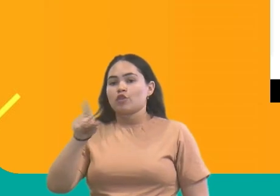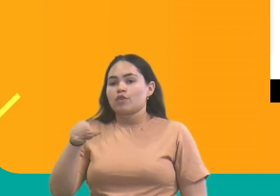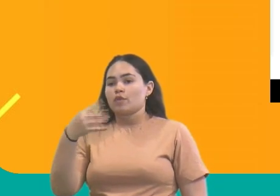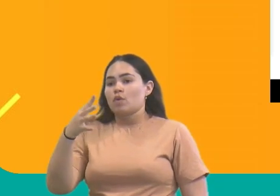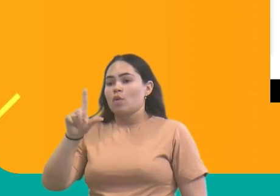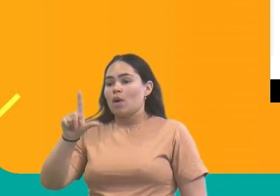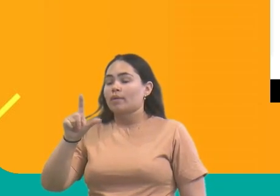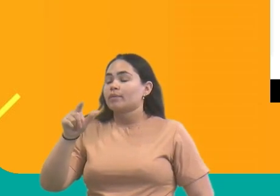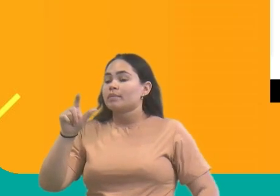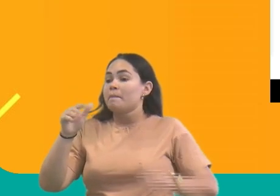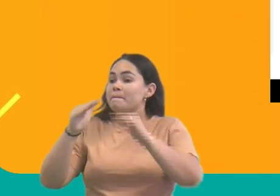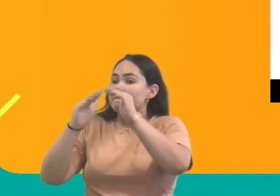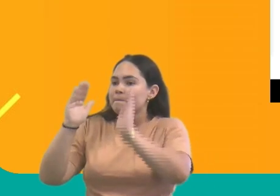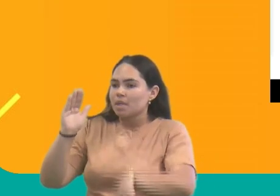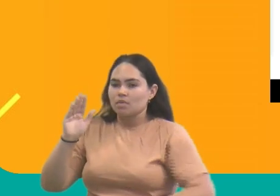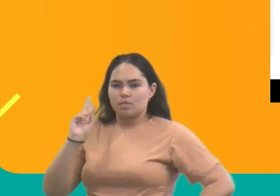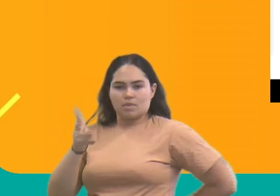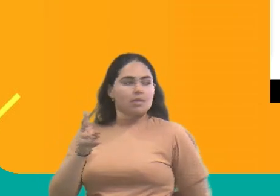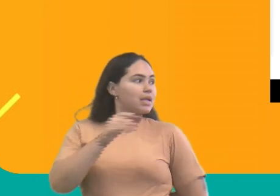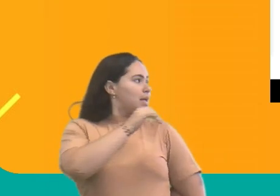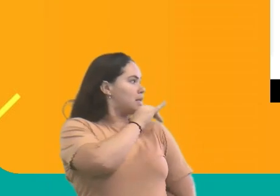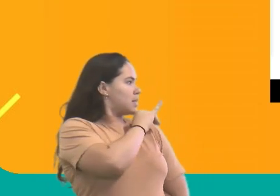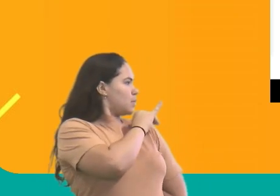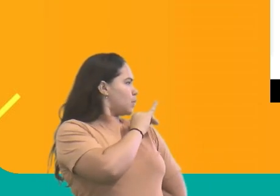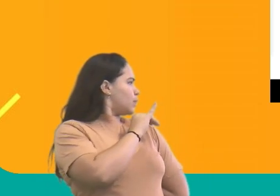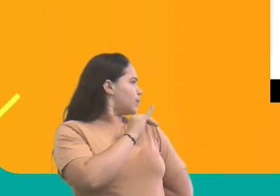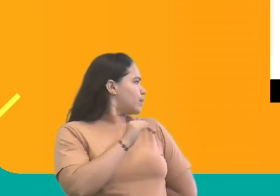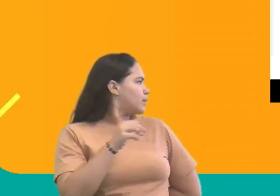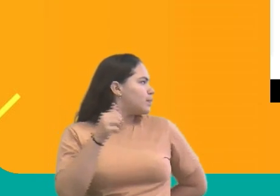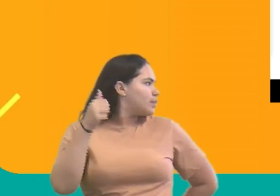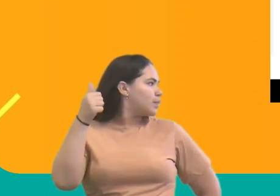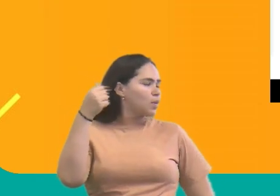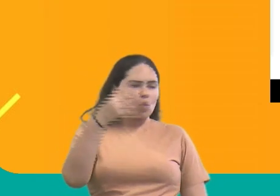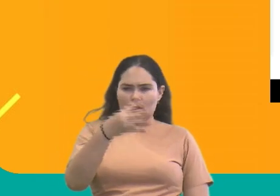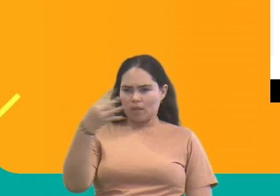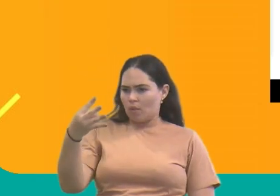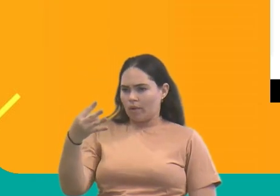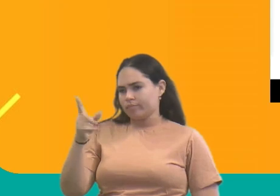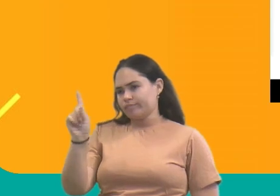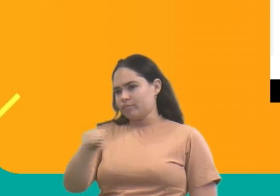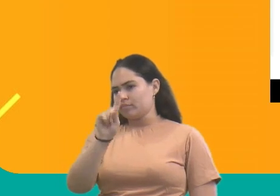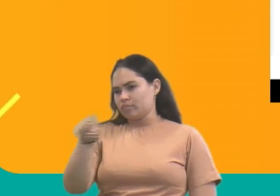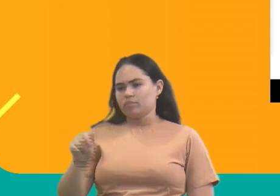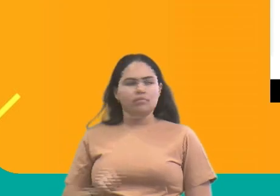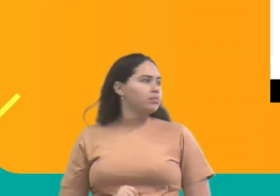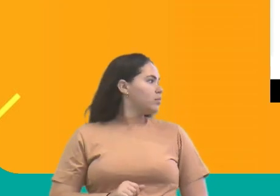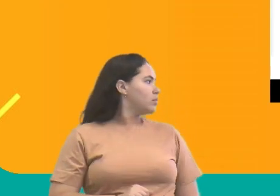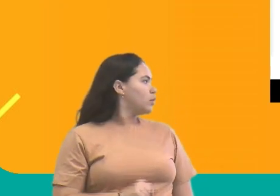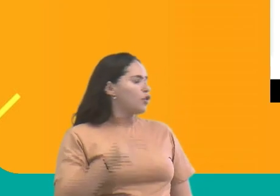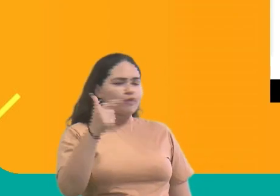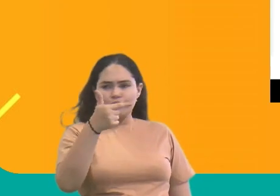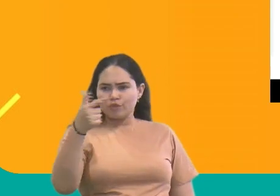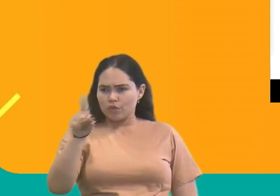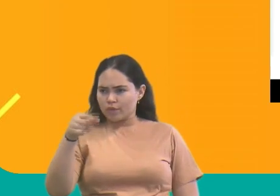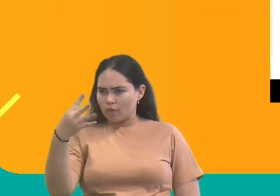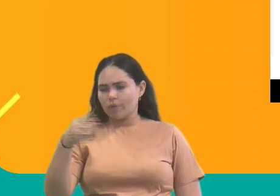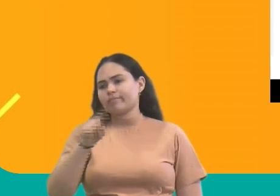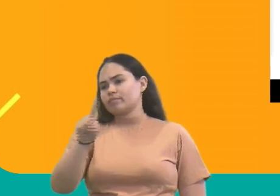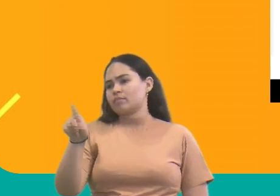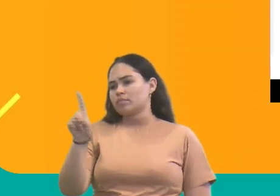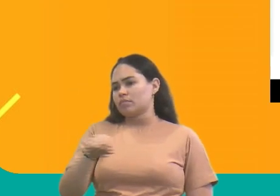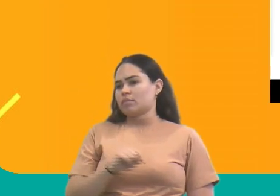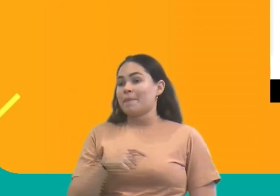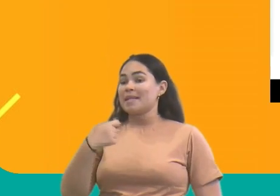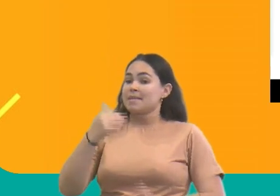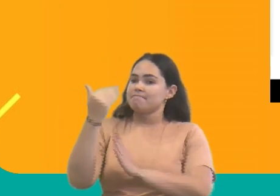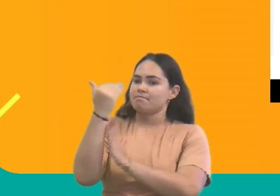22,4. 100 e 44 é sem chances, né? Nem o 22,4. Inclusive,